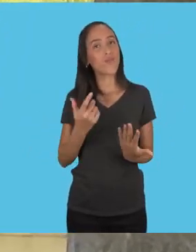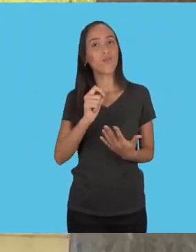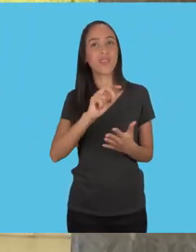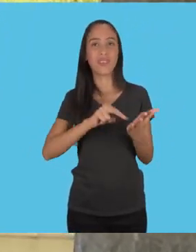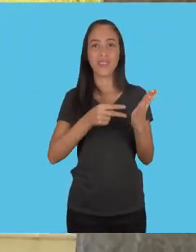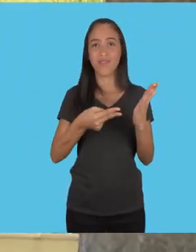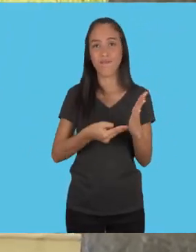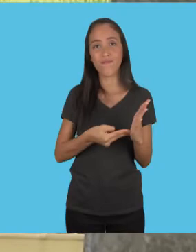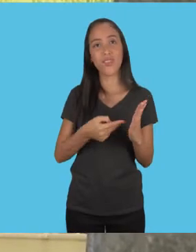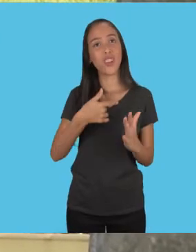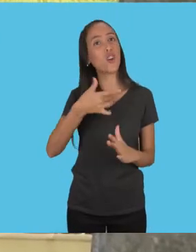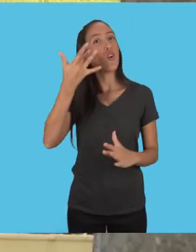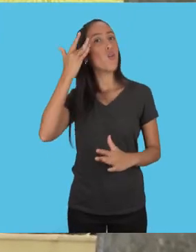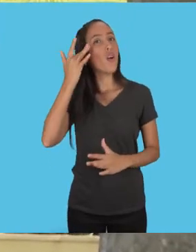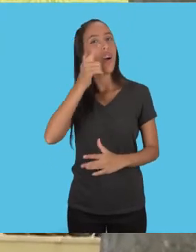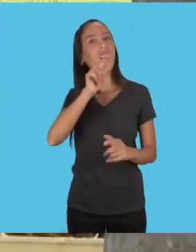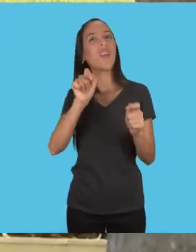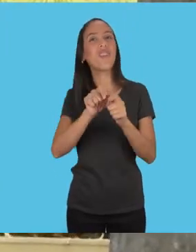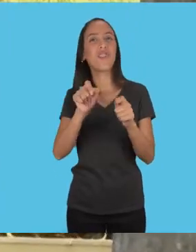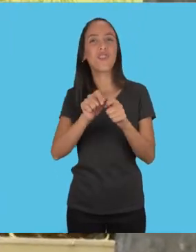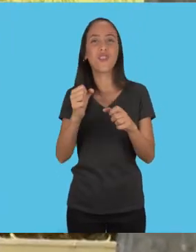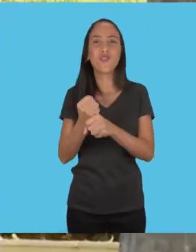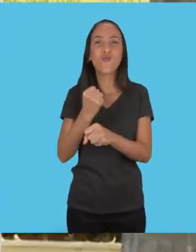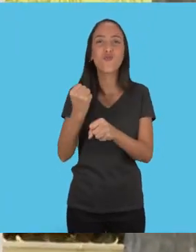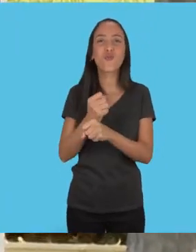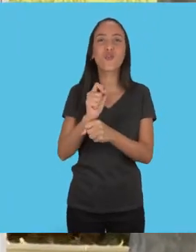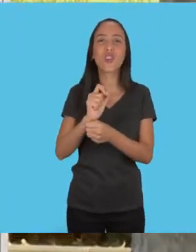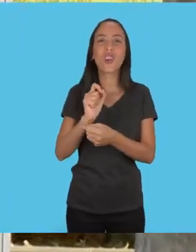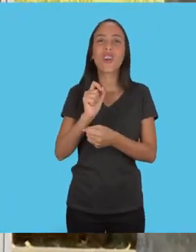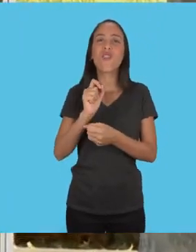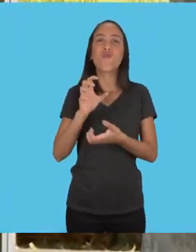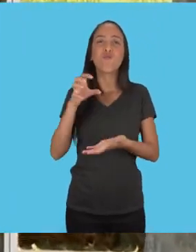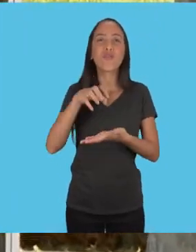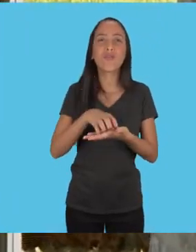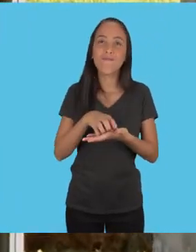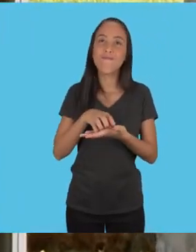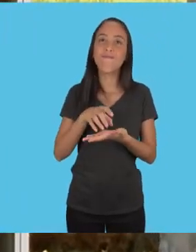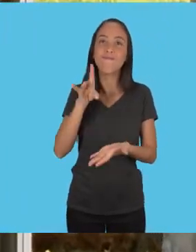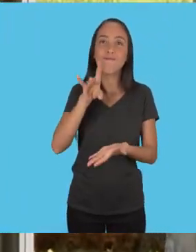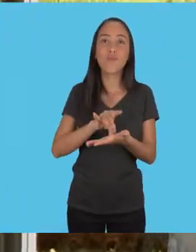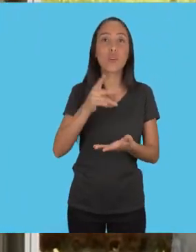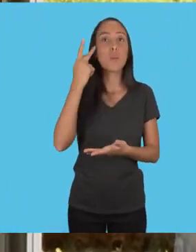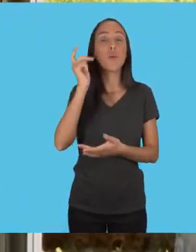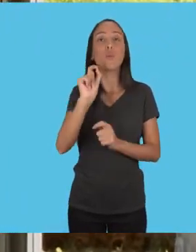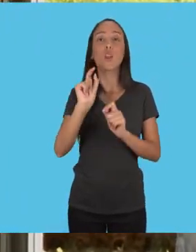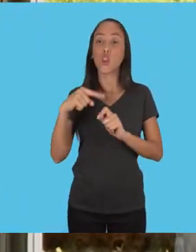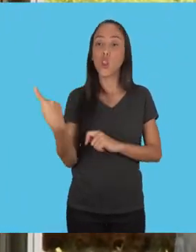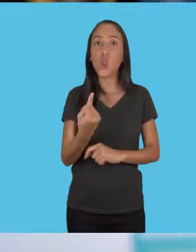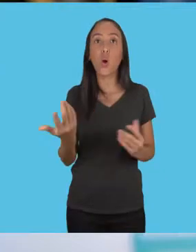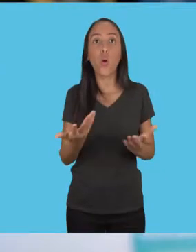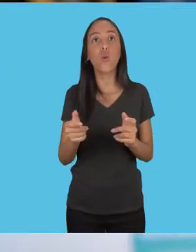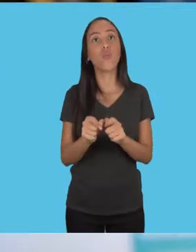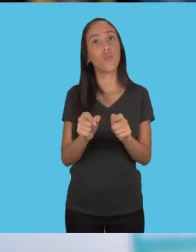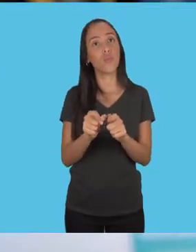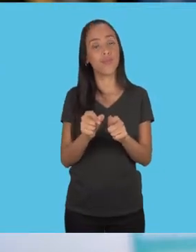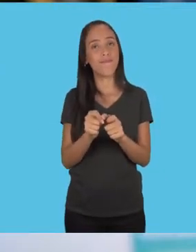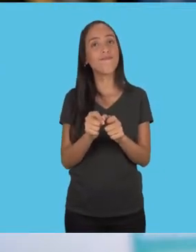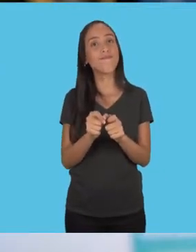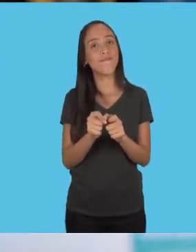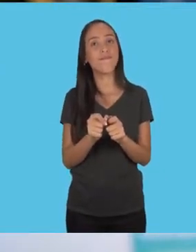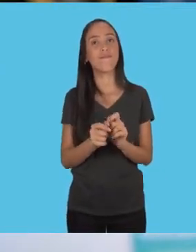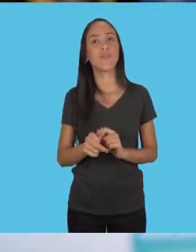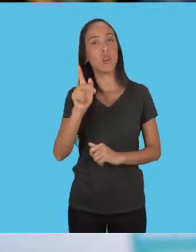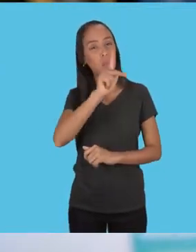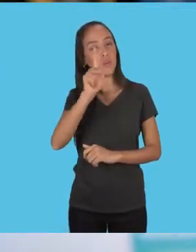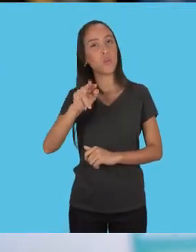sense, I think they built solid foundation for what we are now able to carry forward. O professor